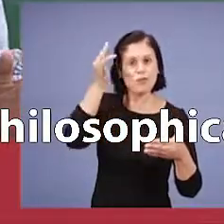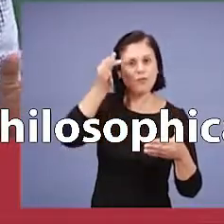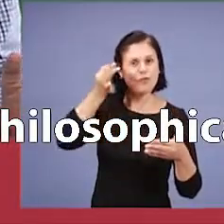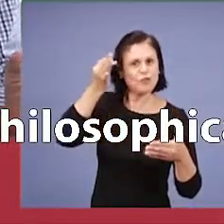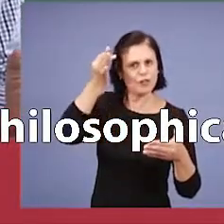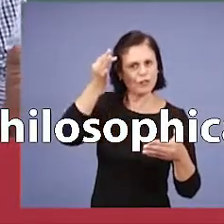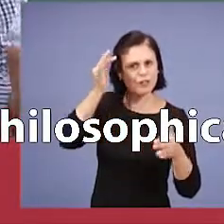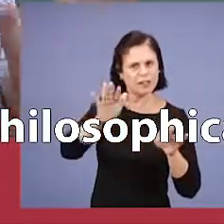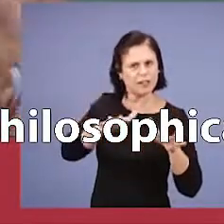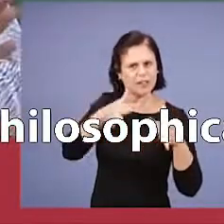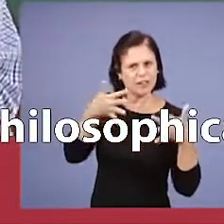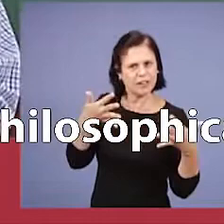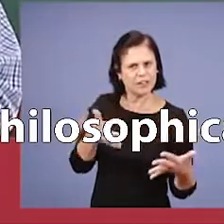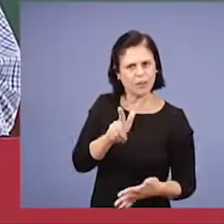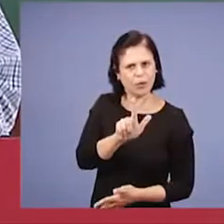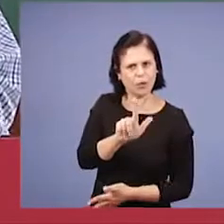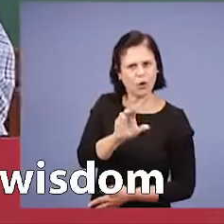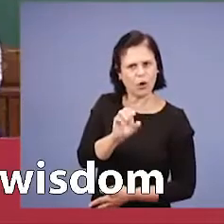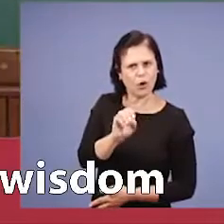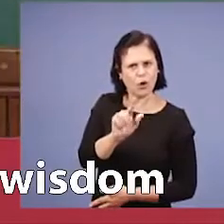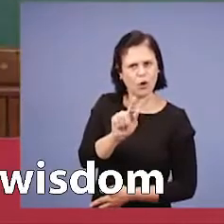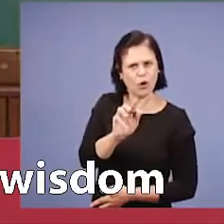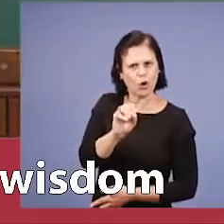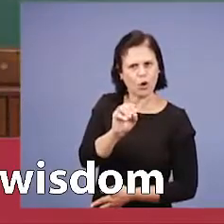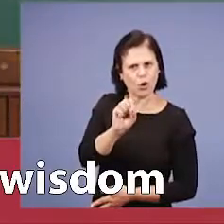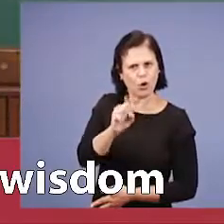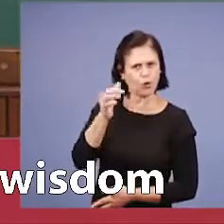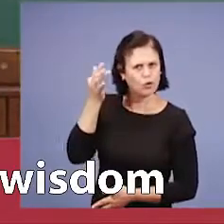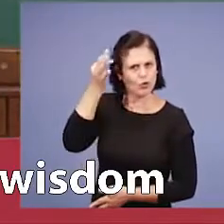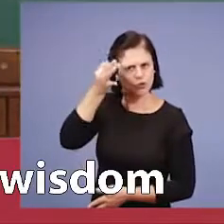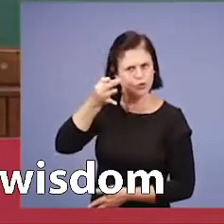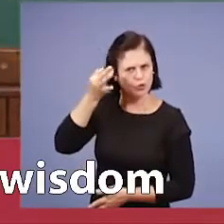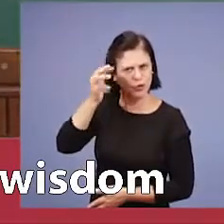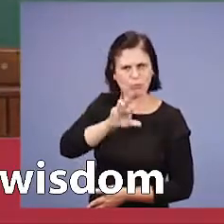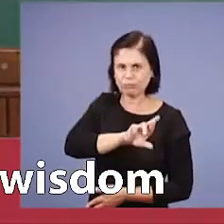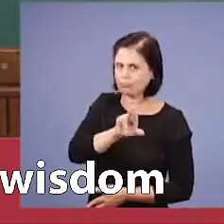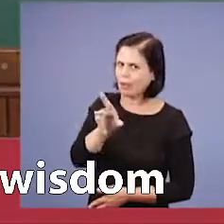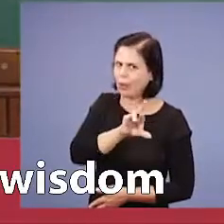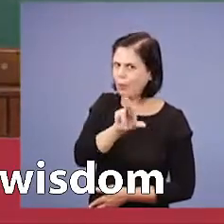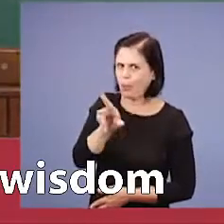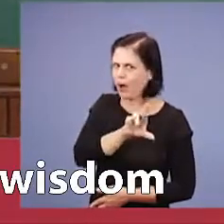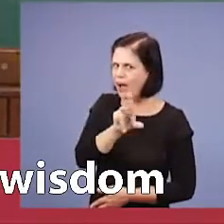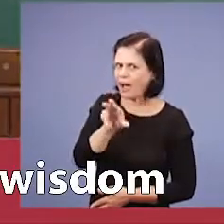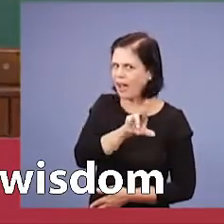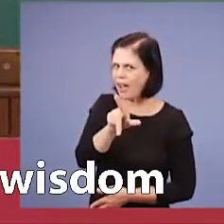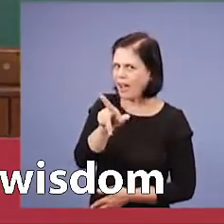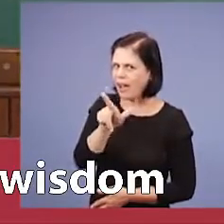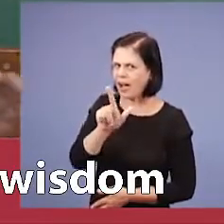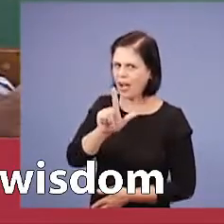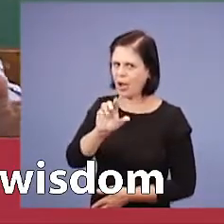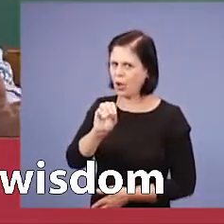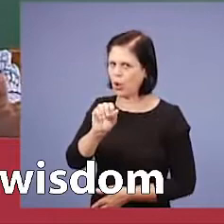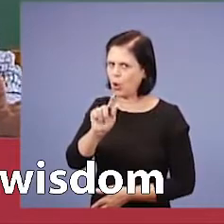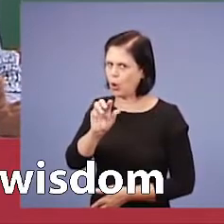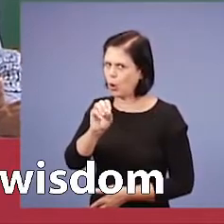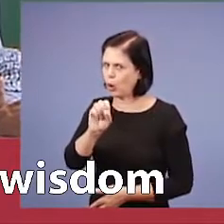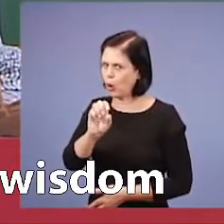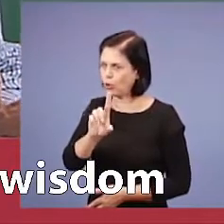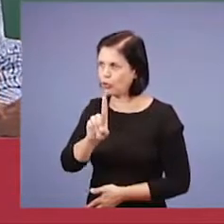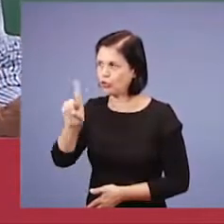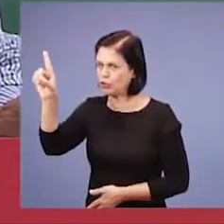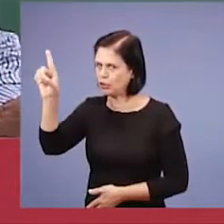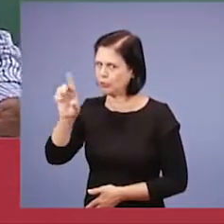logos filosófico não é o logos de deus então na sabedoria